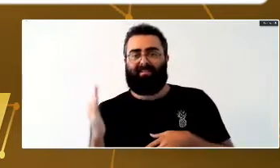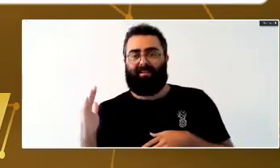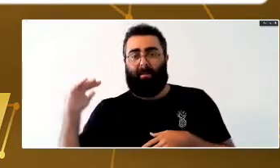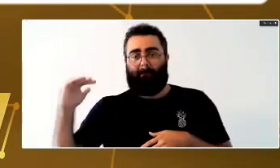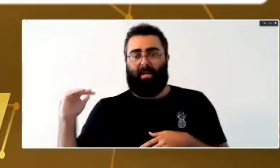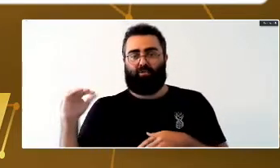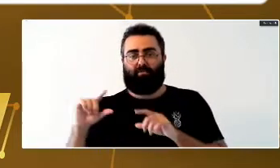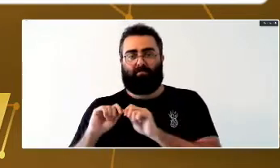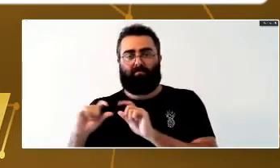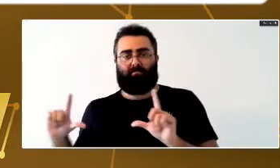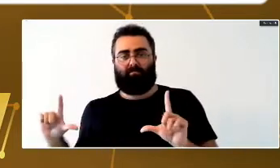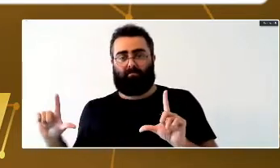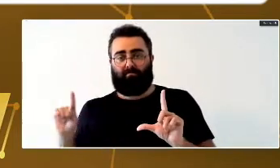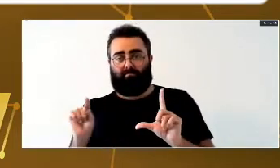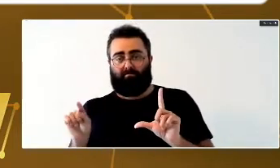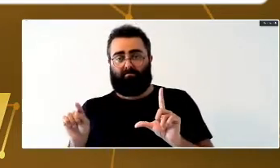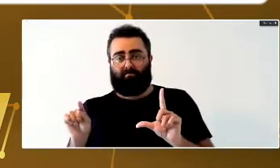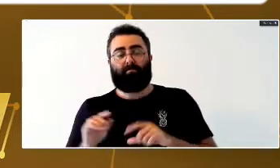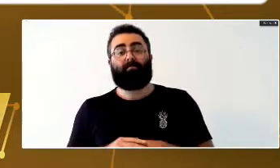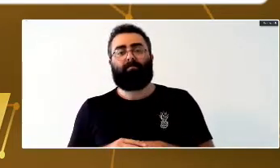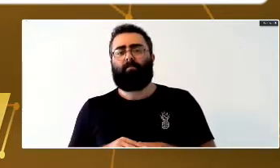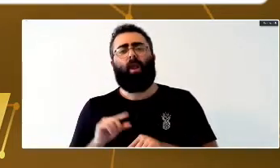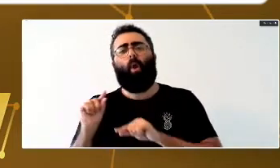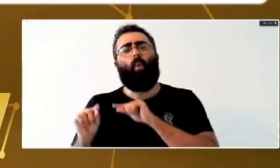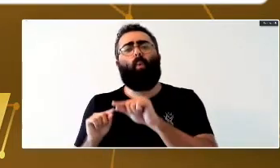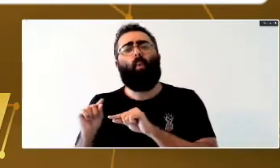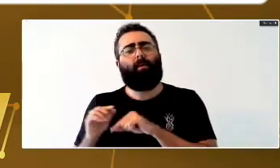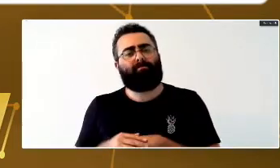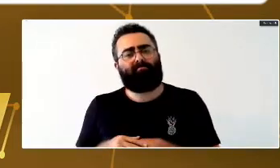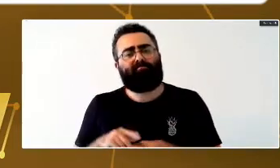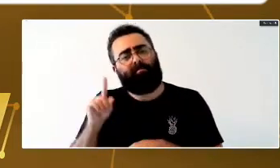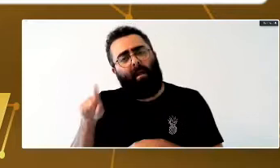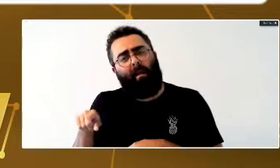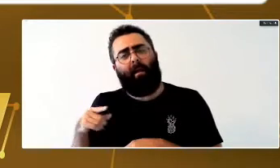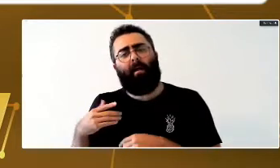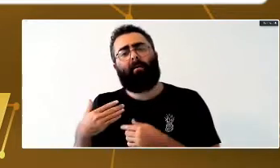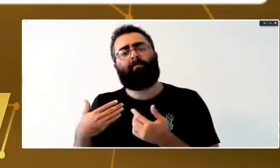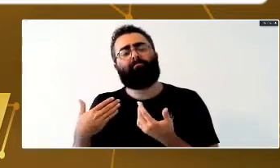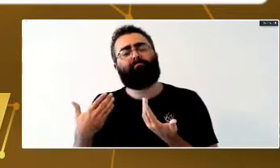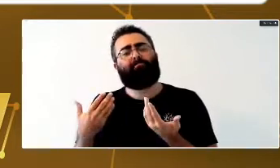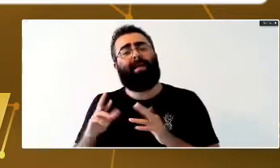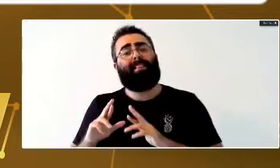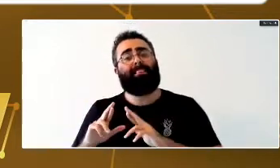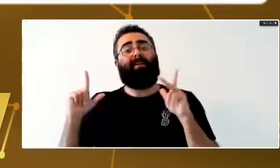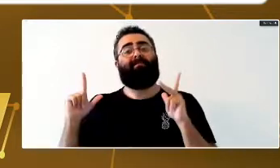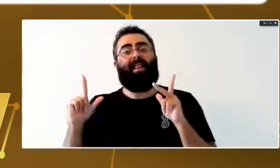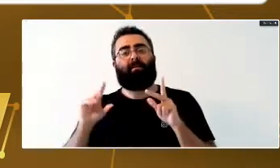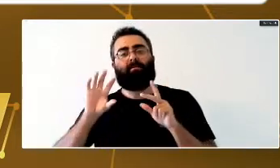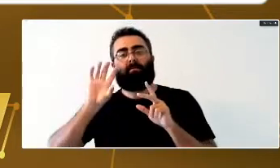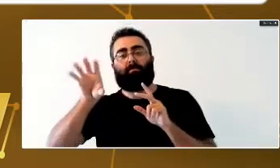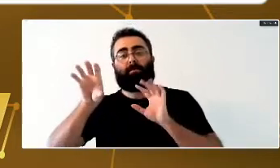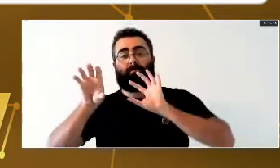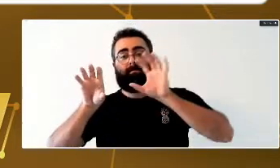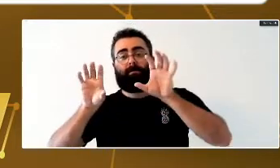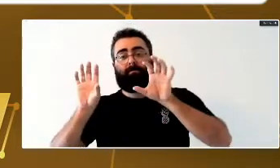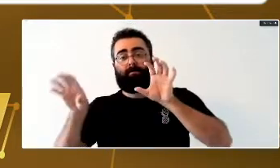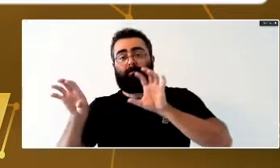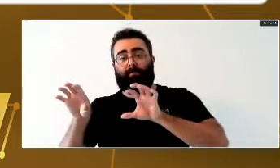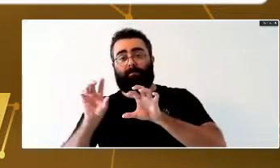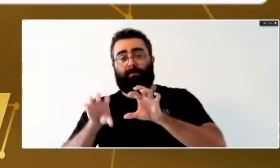traz várias formas de interação com os nossos empreendimentos que a gente chama de